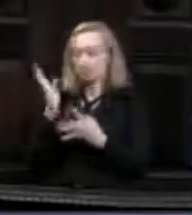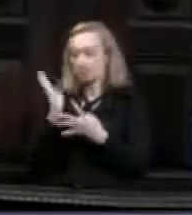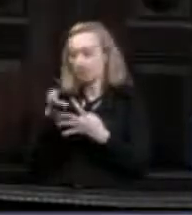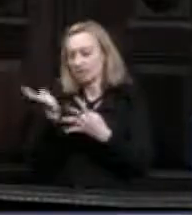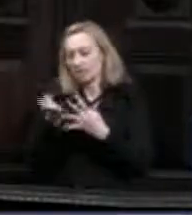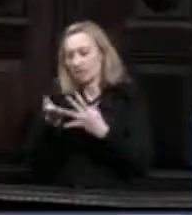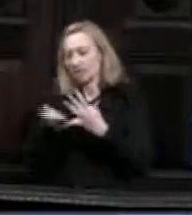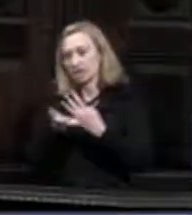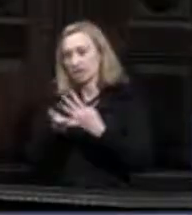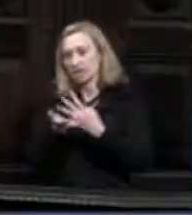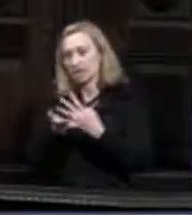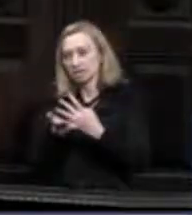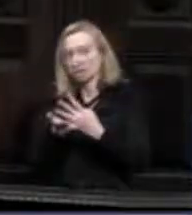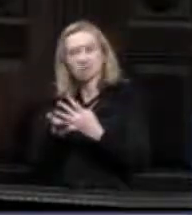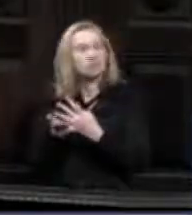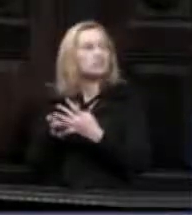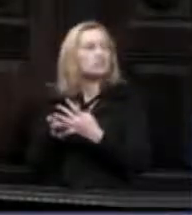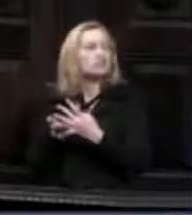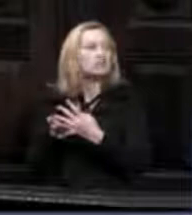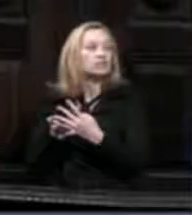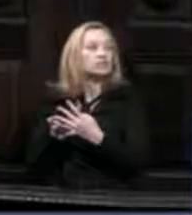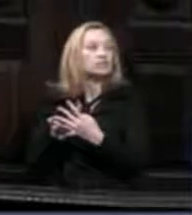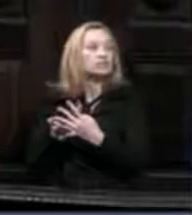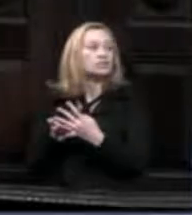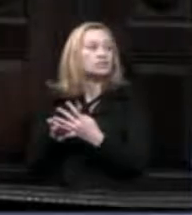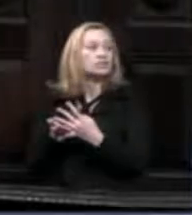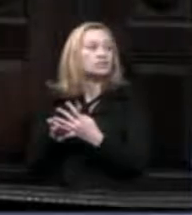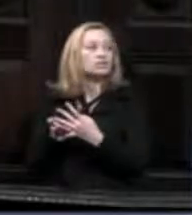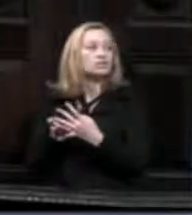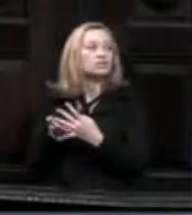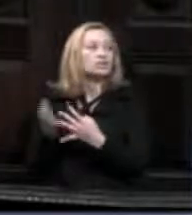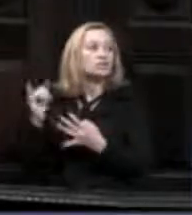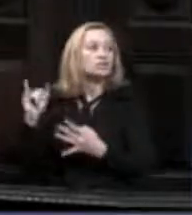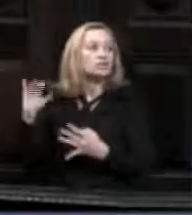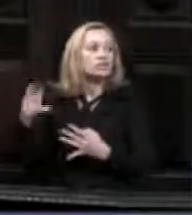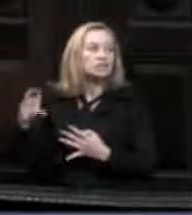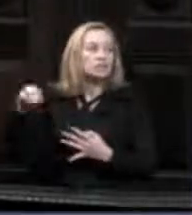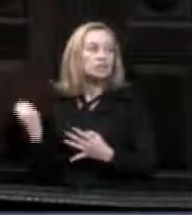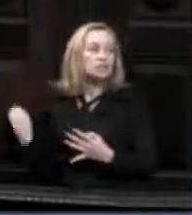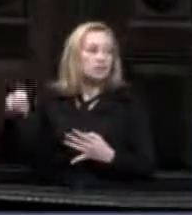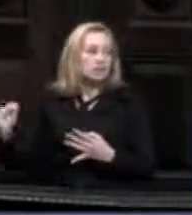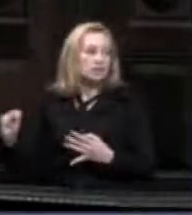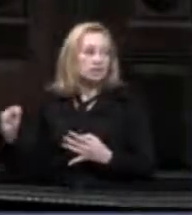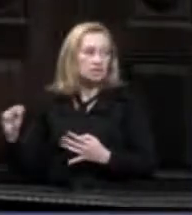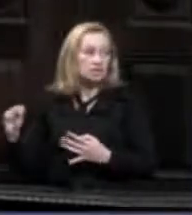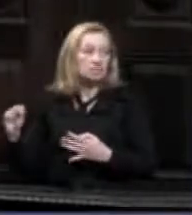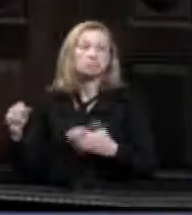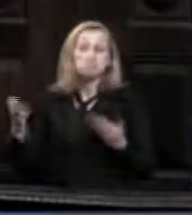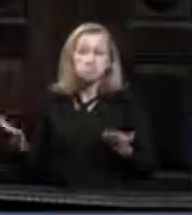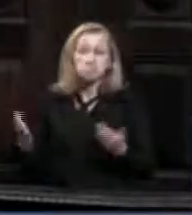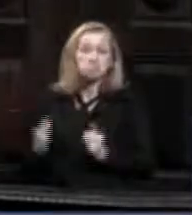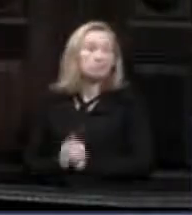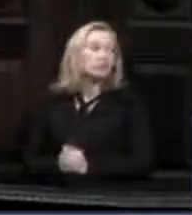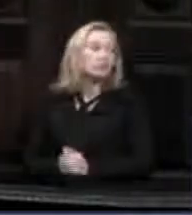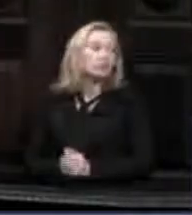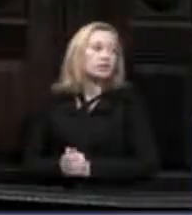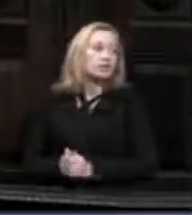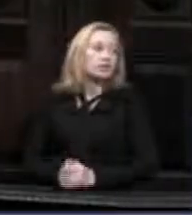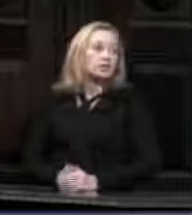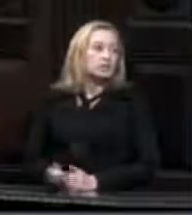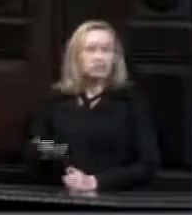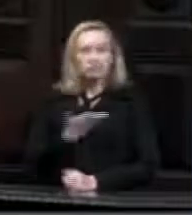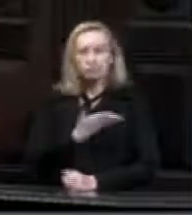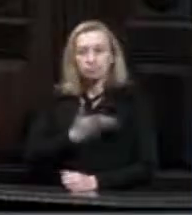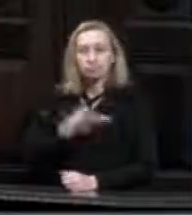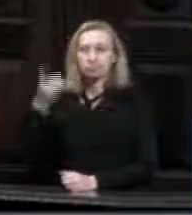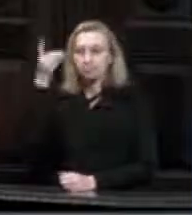de créditos tributários relativos ao ICMS, na forma que especifica. Senhoras e senhores deputados,